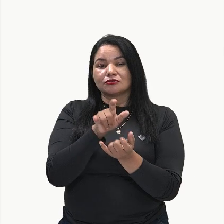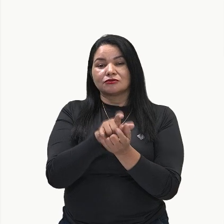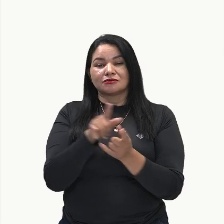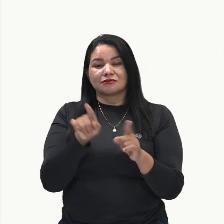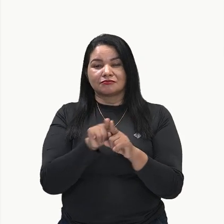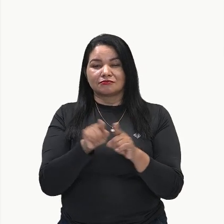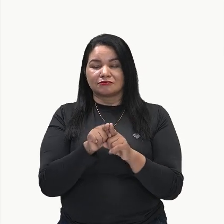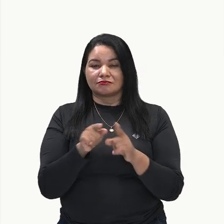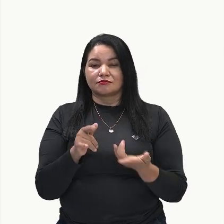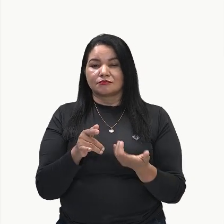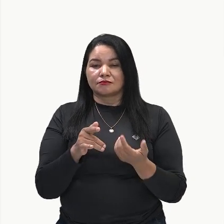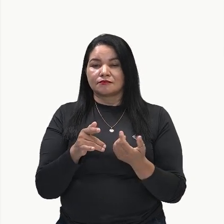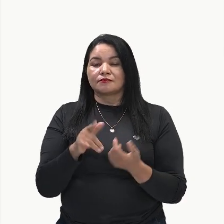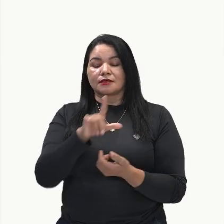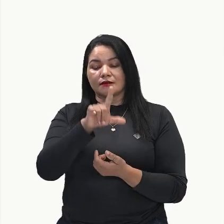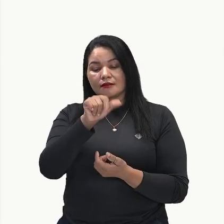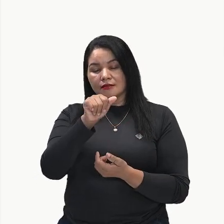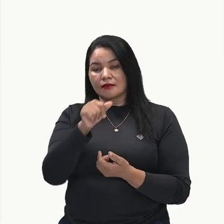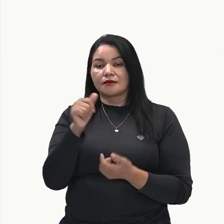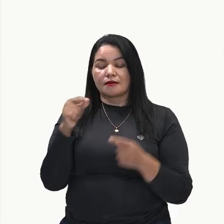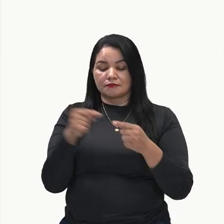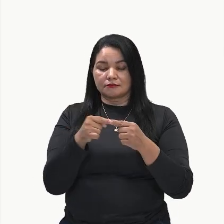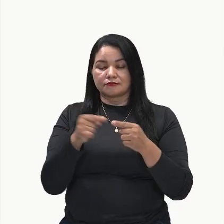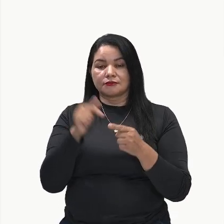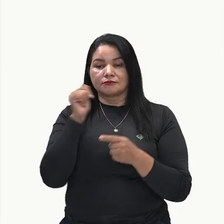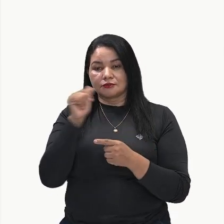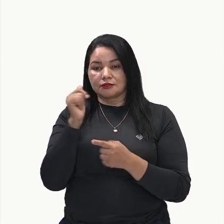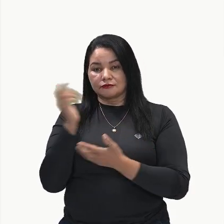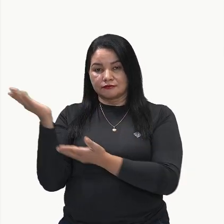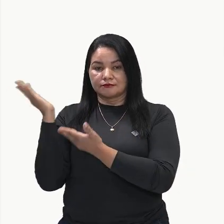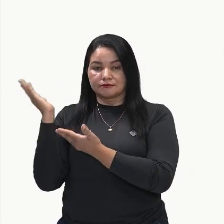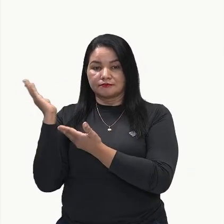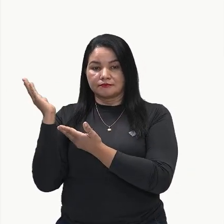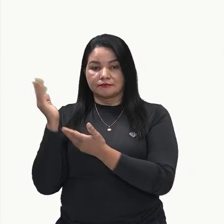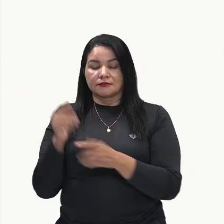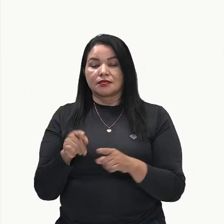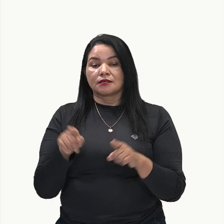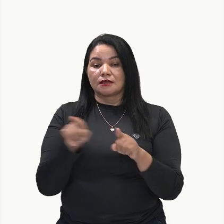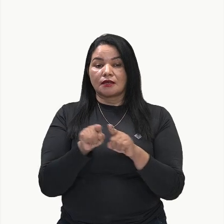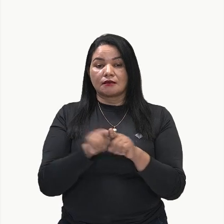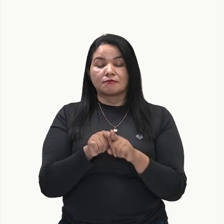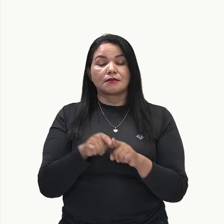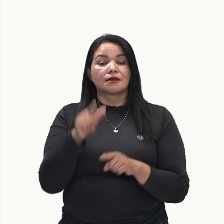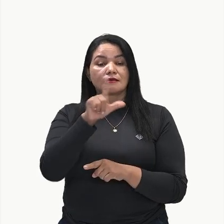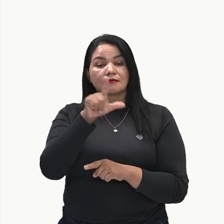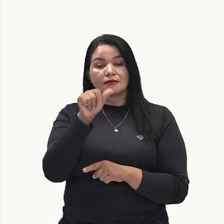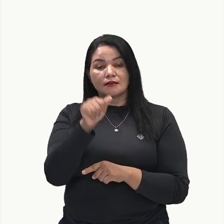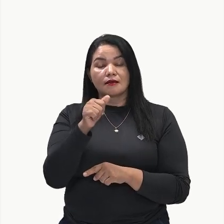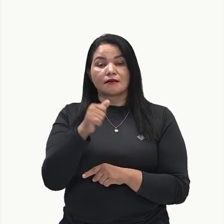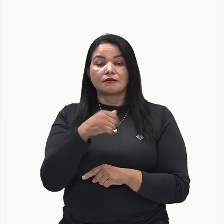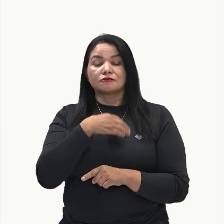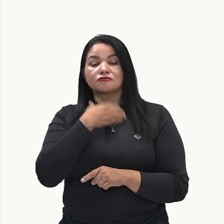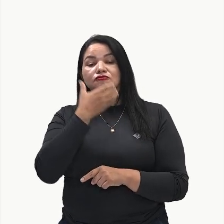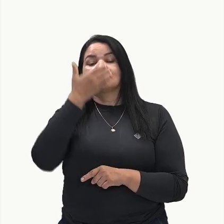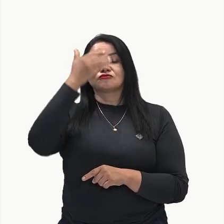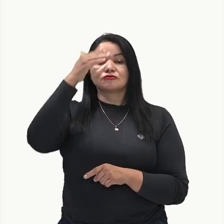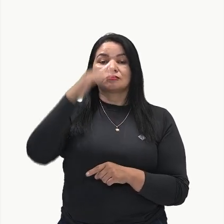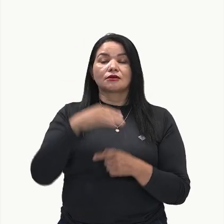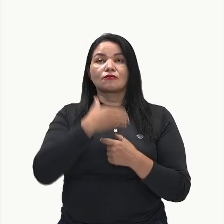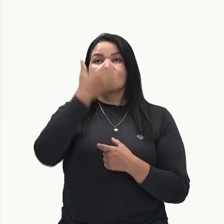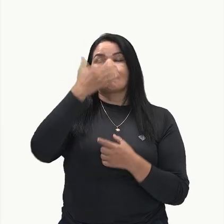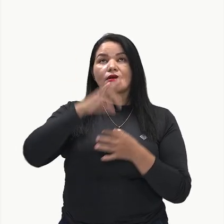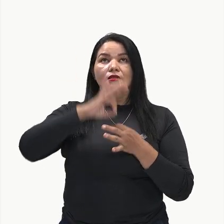amistoso. La hembra tampoco. La jirafa macho tiene un cuello largo que la ajuda